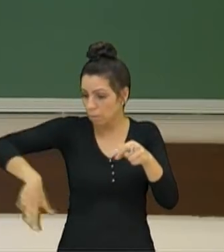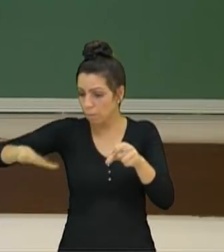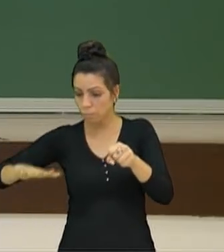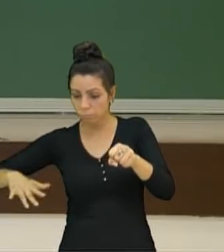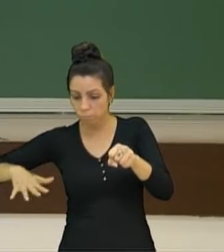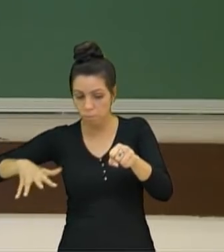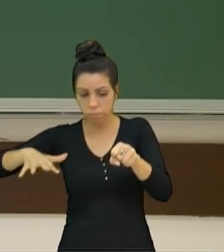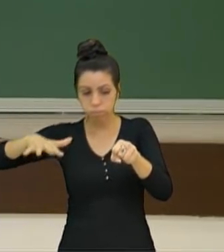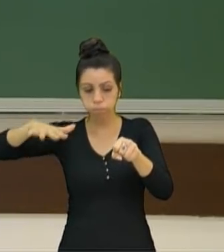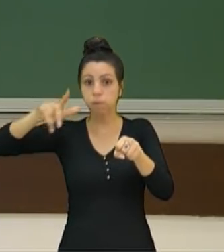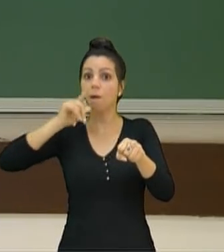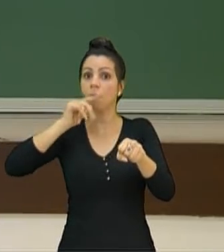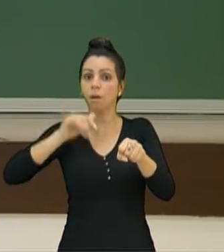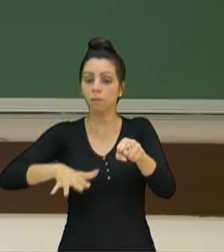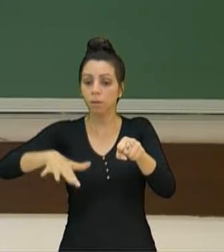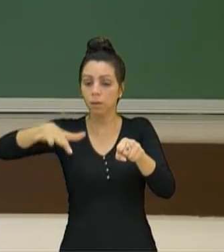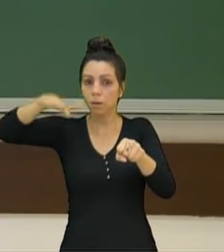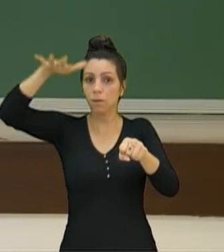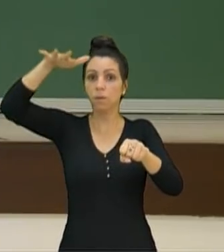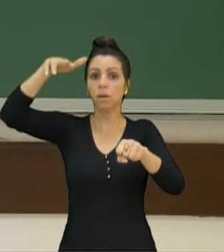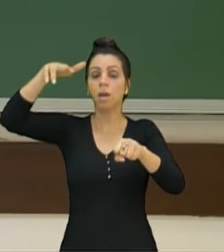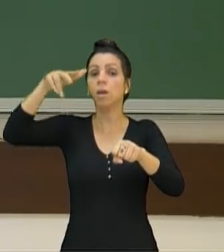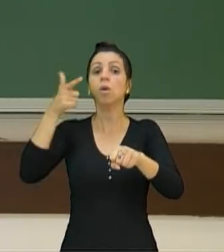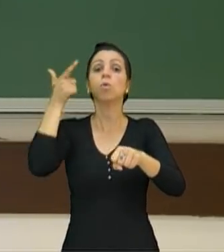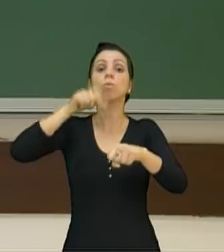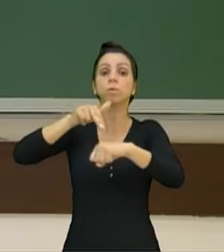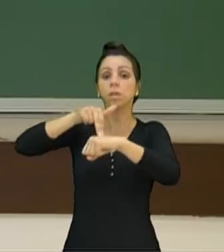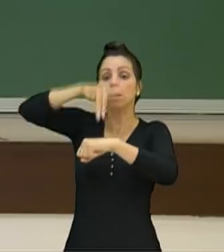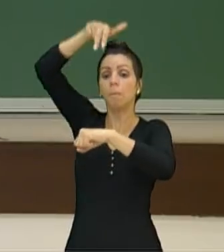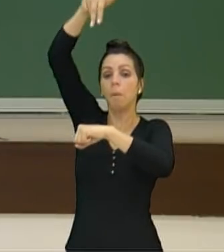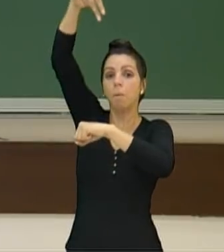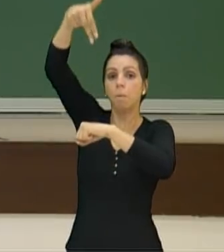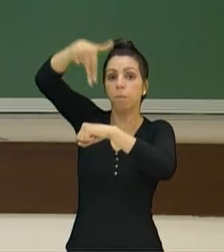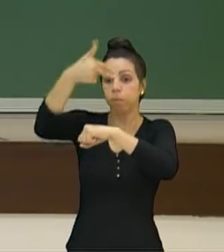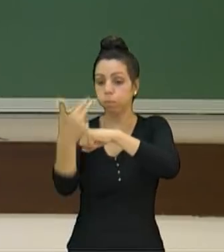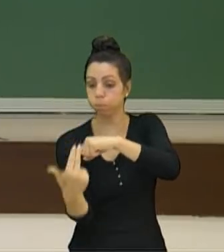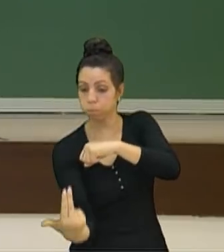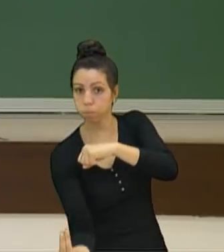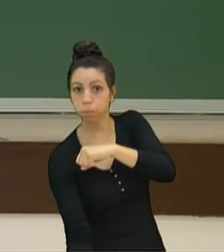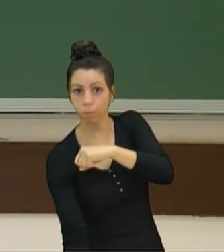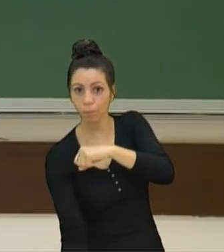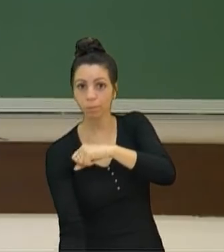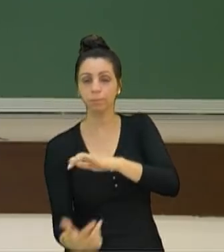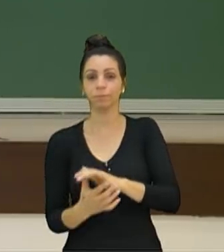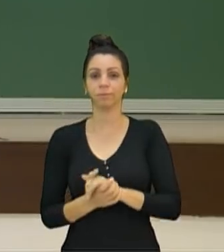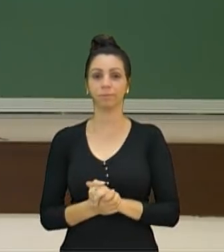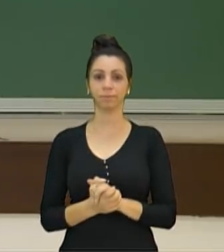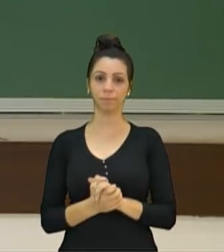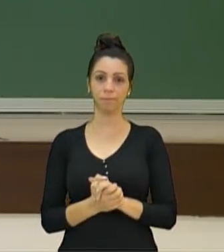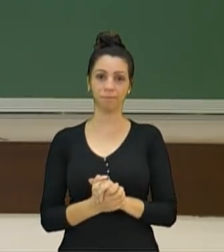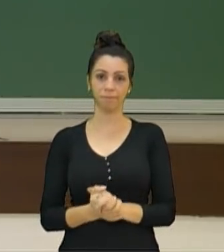daí executar o salto e ter uma profundidade boa para ele não bater no fundo do mar.